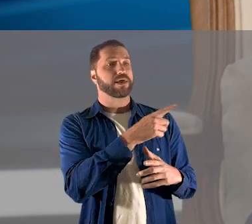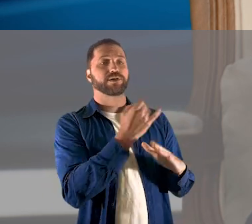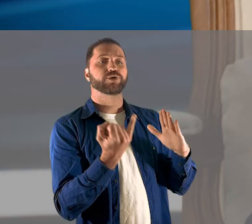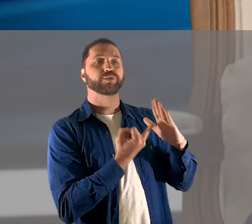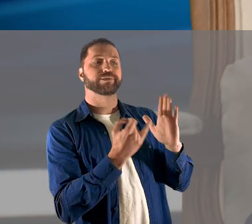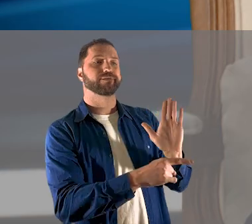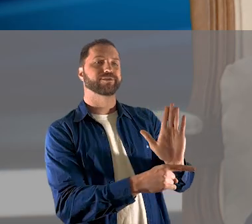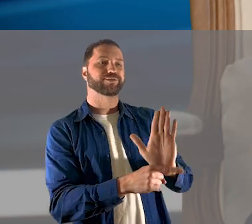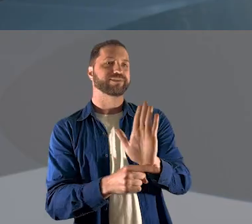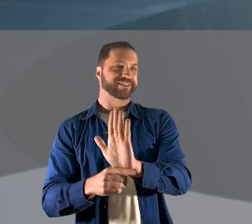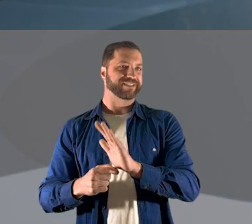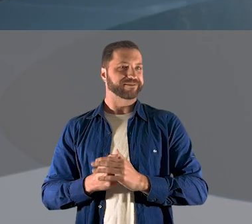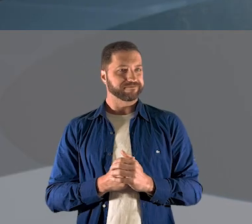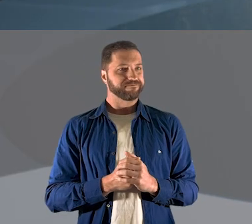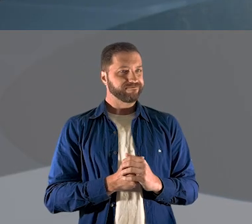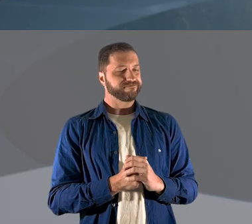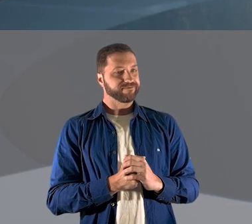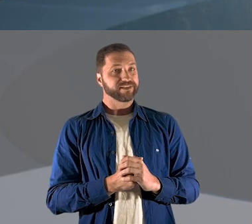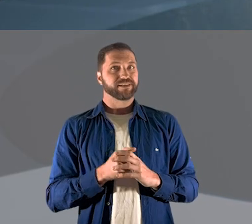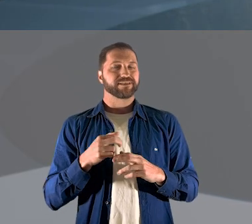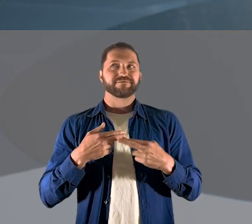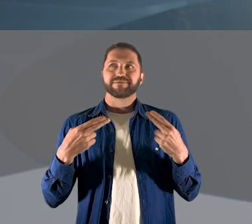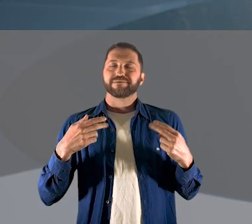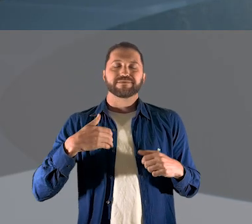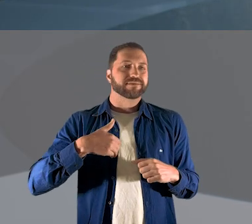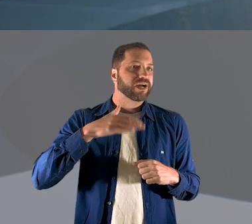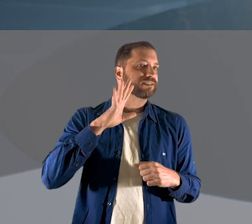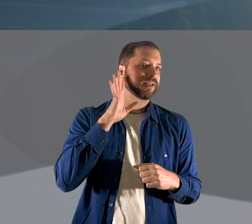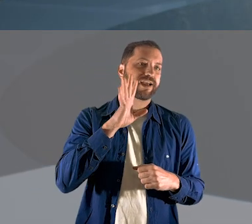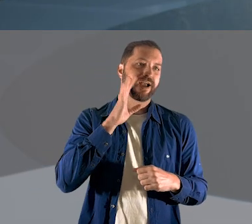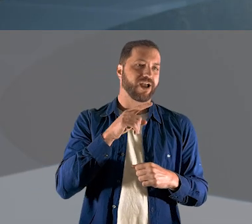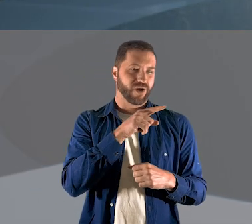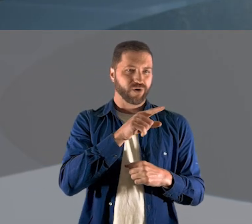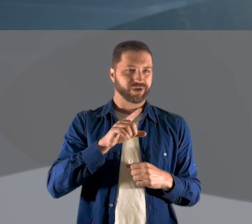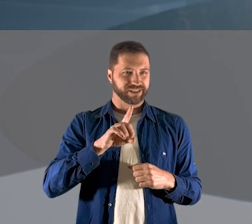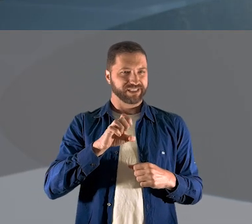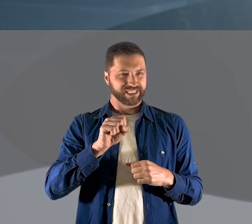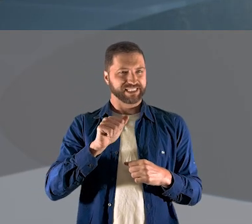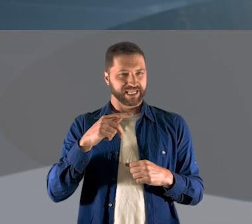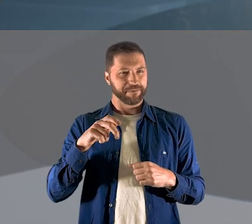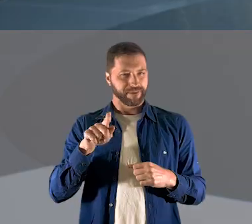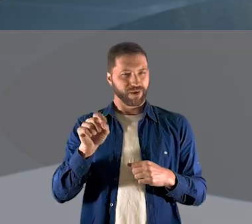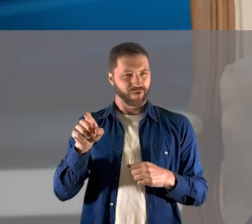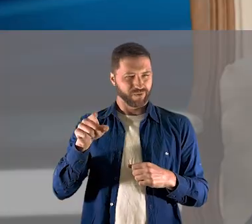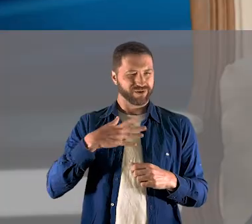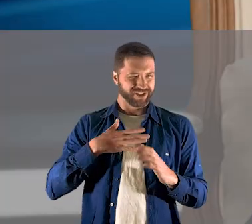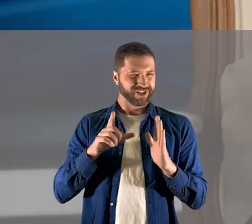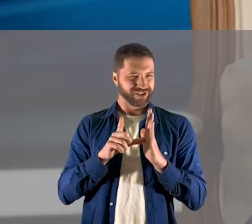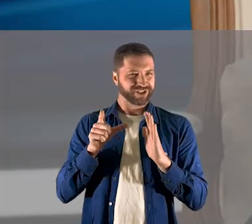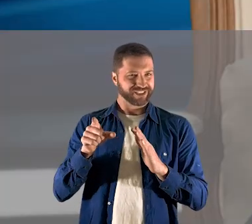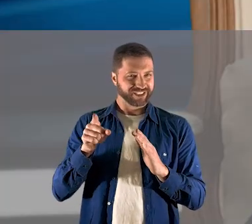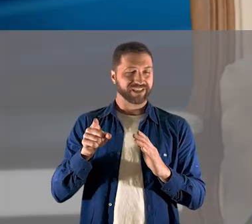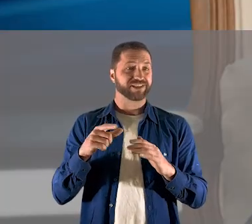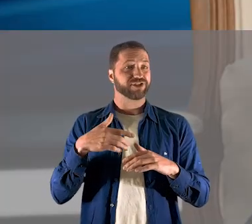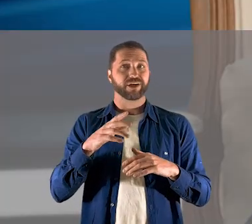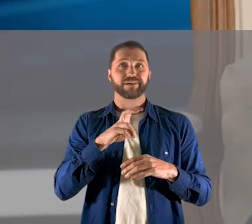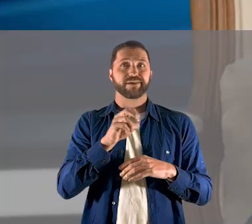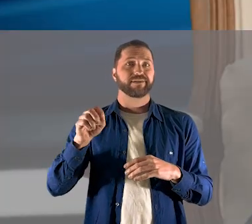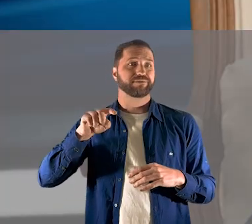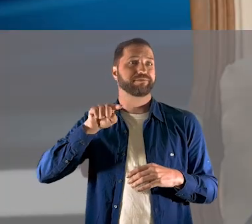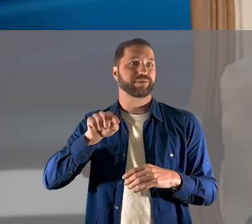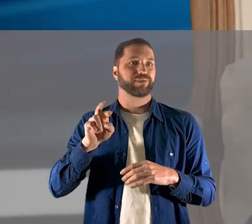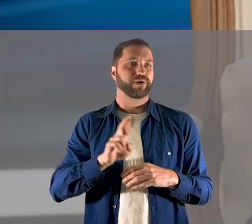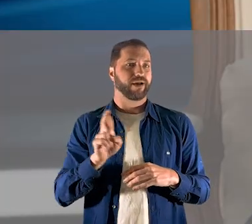e o que foi mais legal do desapego é que a gente já doou mais de 400 mil reais